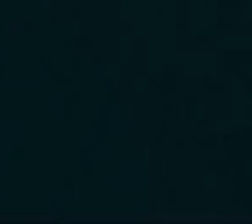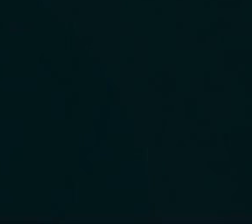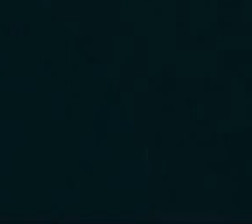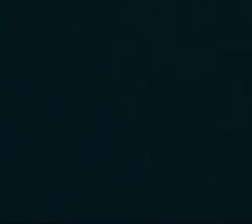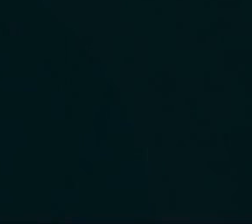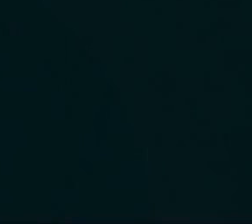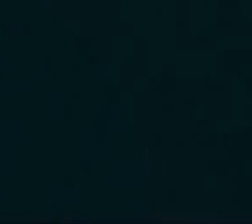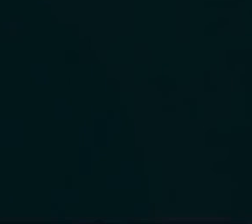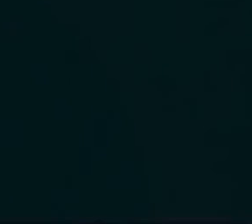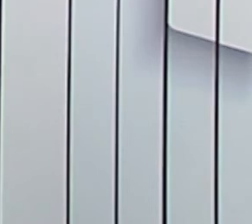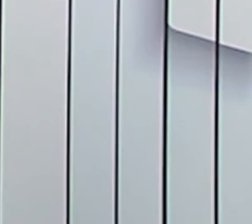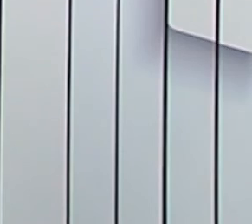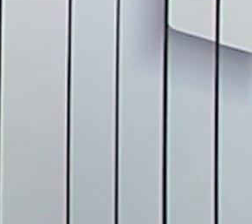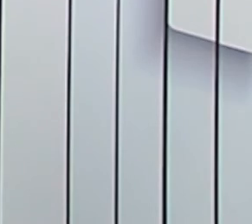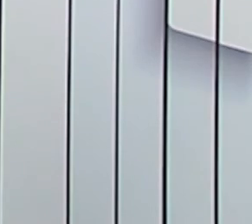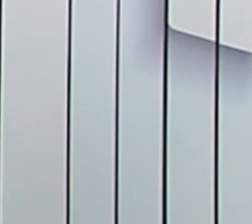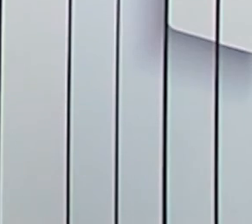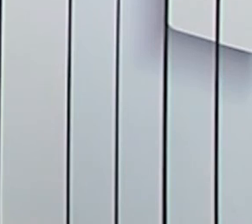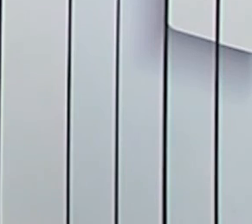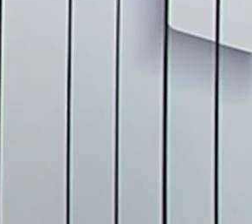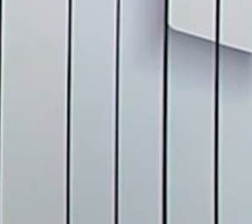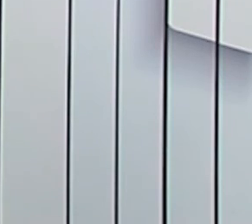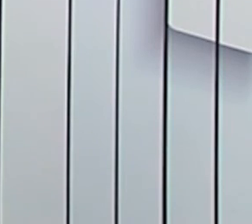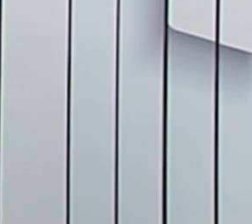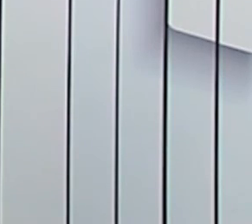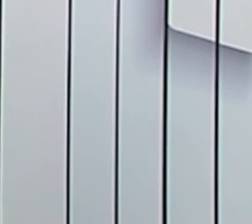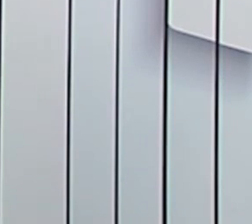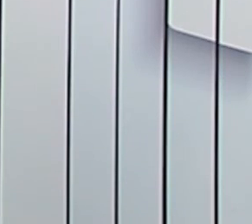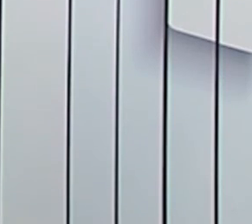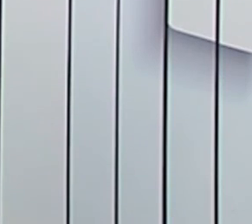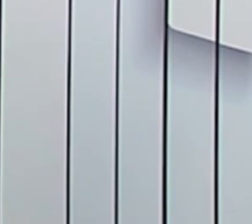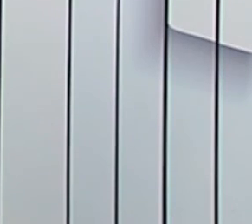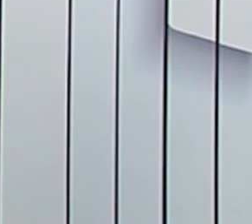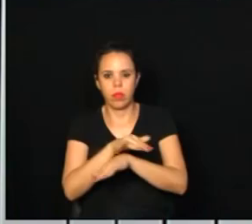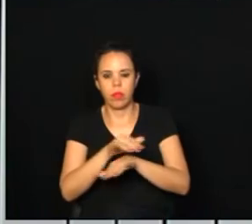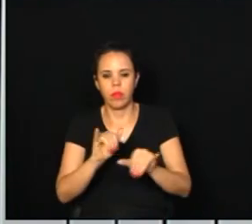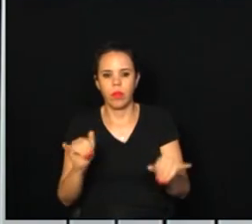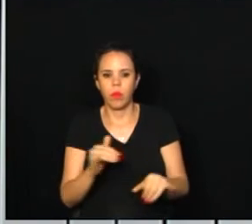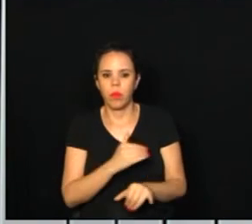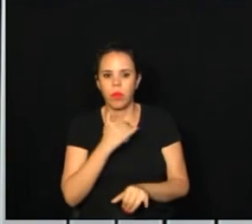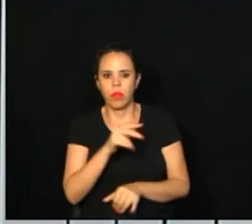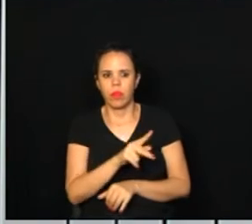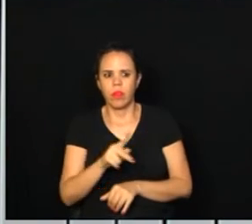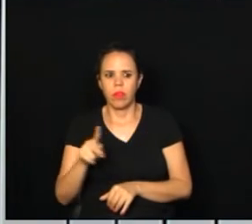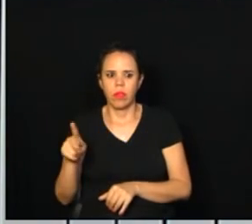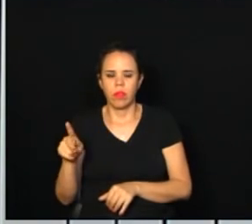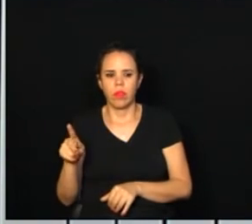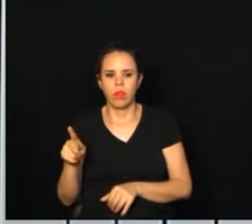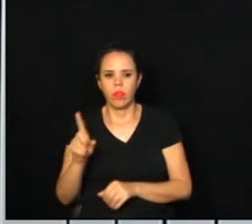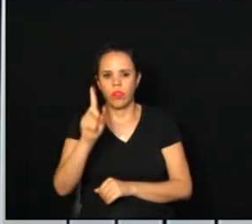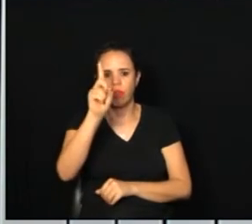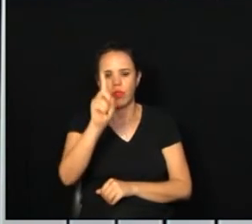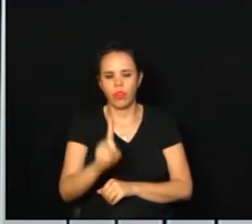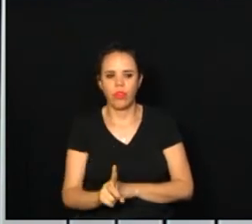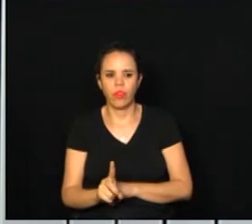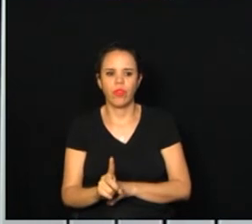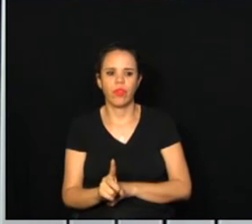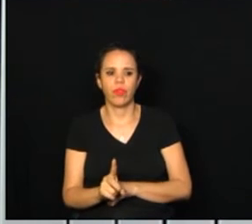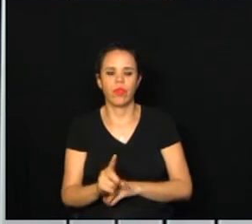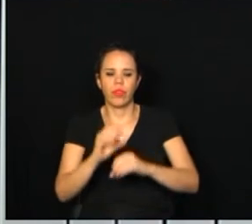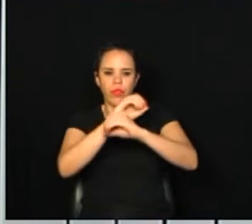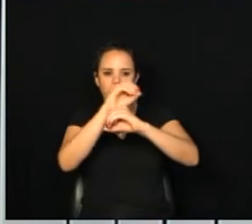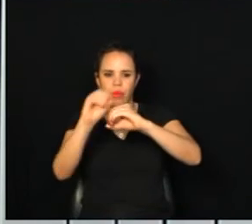gente? Principalmente na gravidez, oriento vocês, meninas, a manter um bom controle de peso na